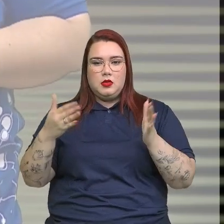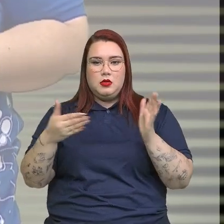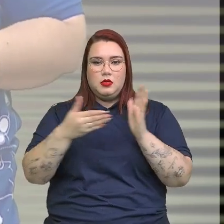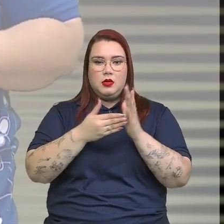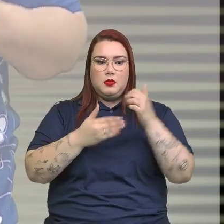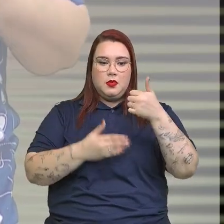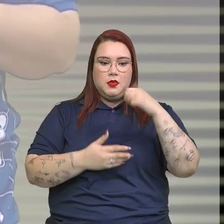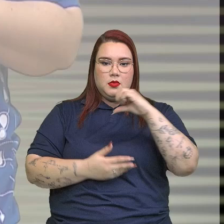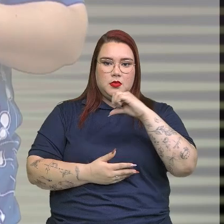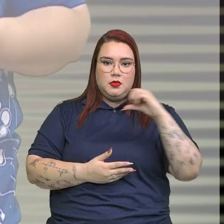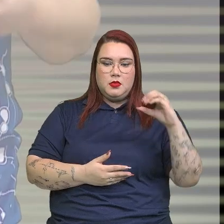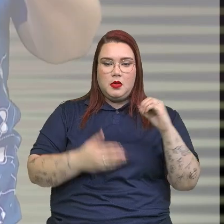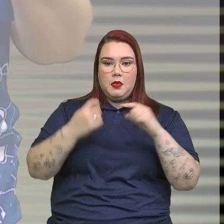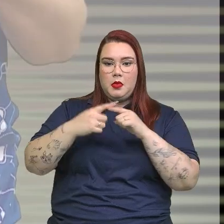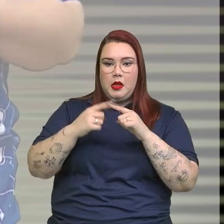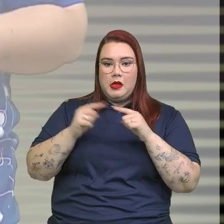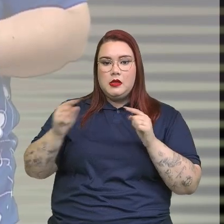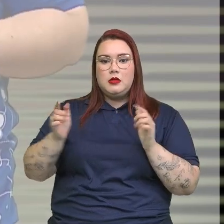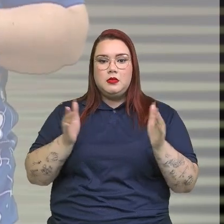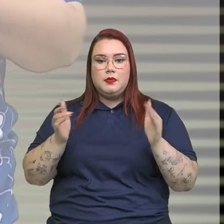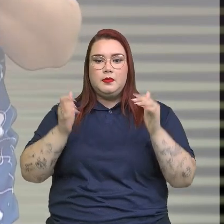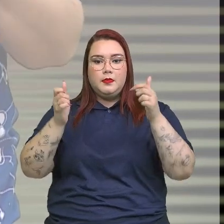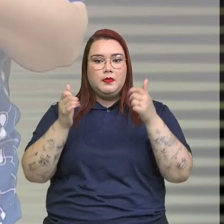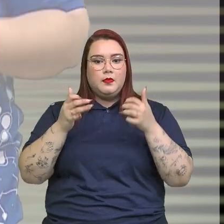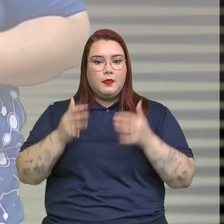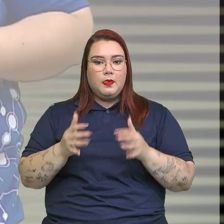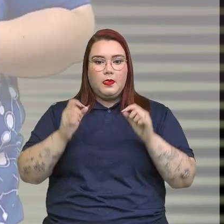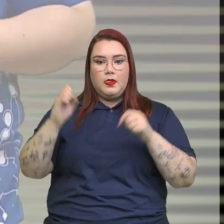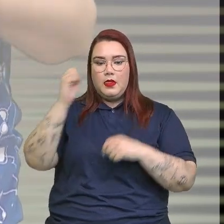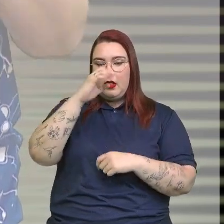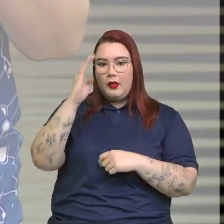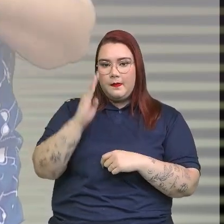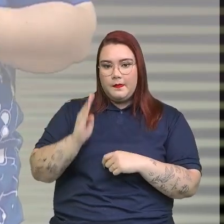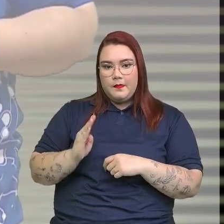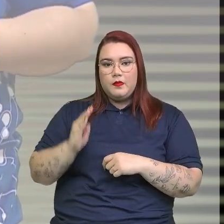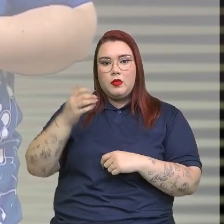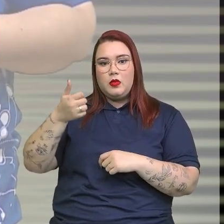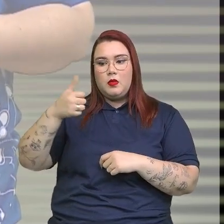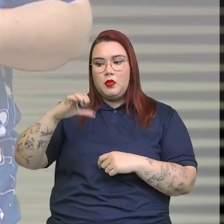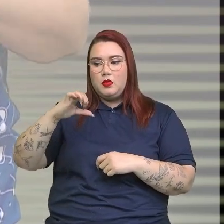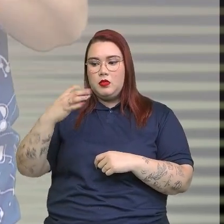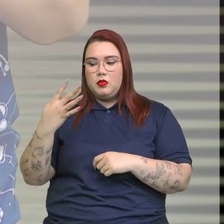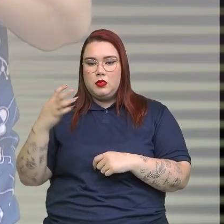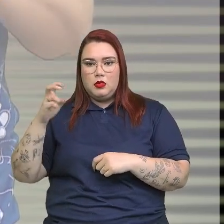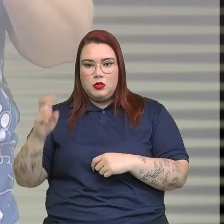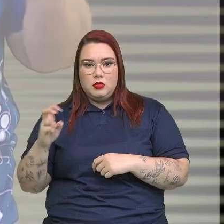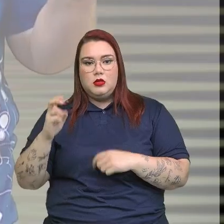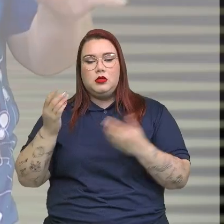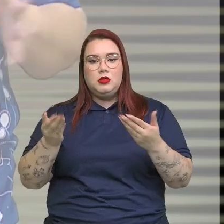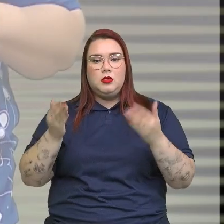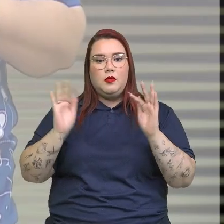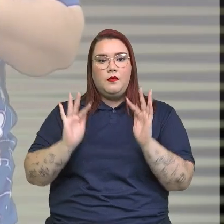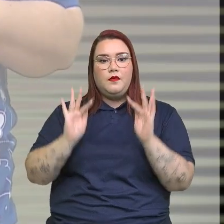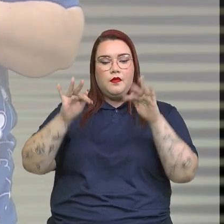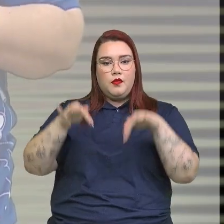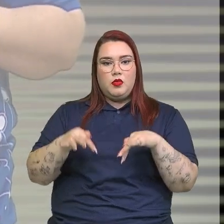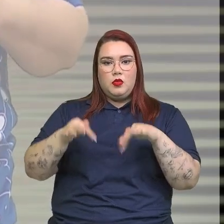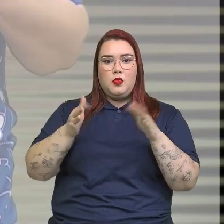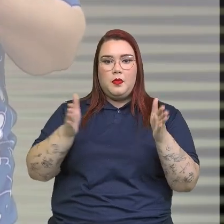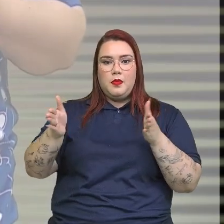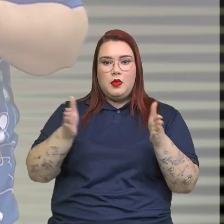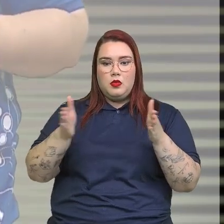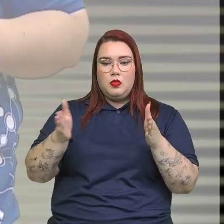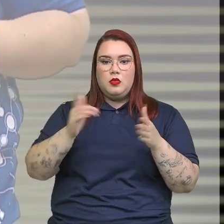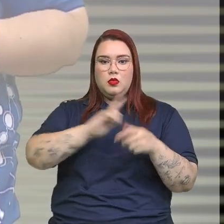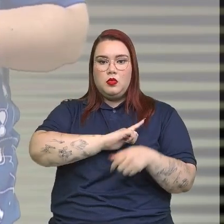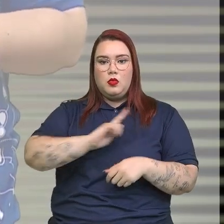anos 90. Por quê? Quando a gente fala então sobre o Brasil, de 1945, a gente terminou ali o período então do